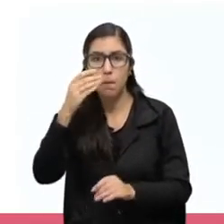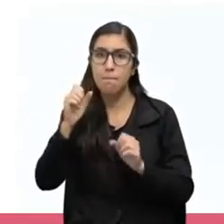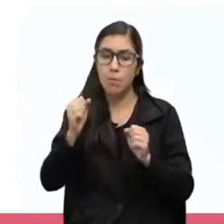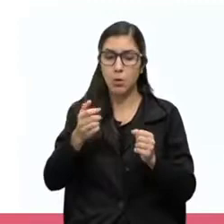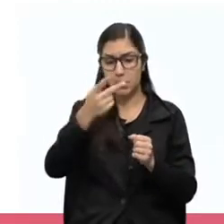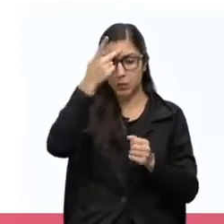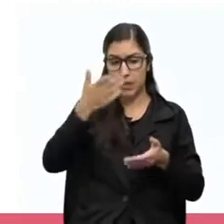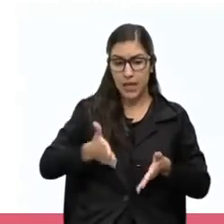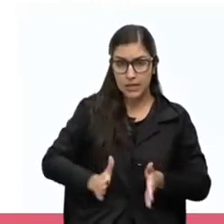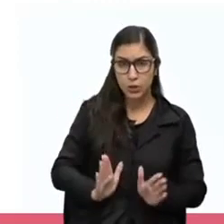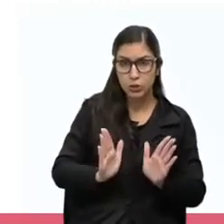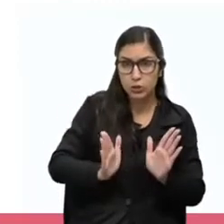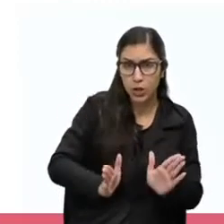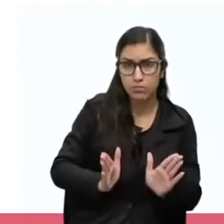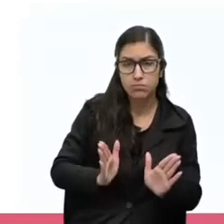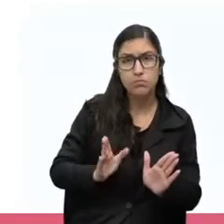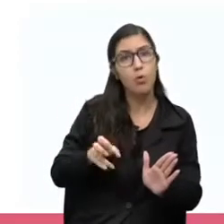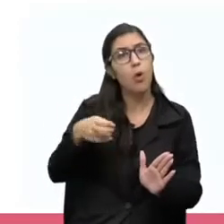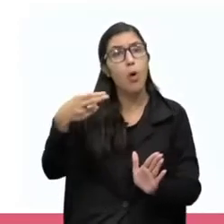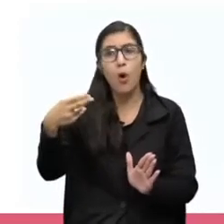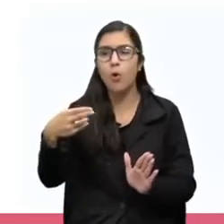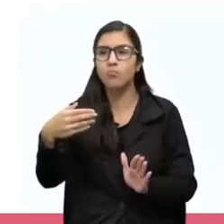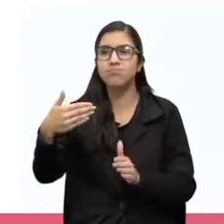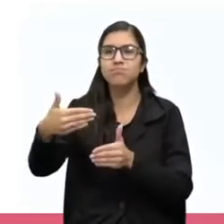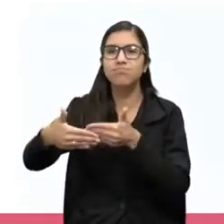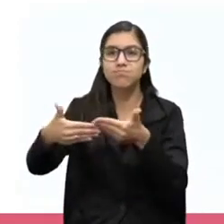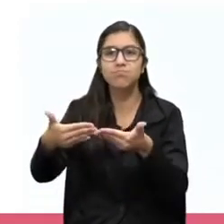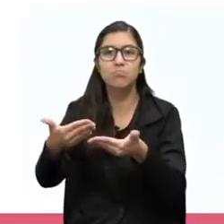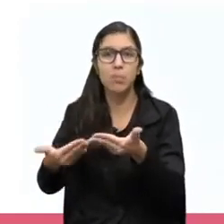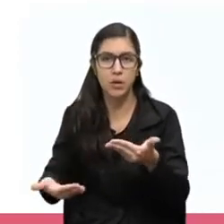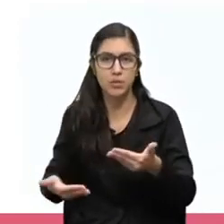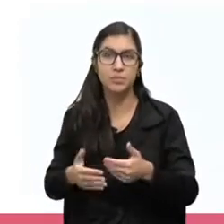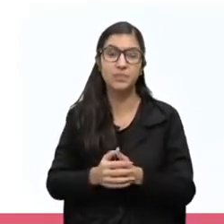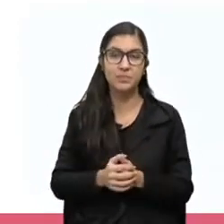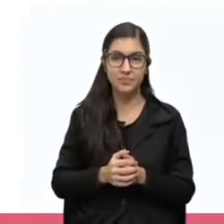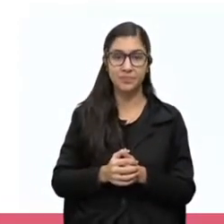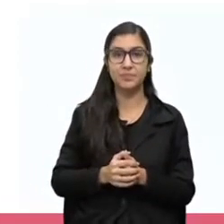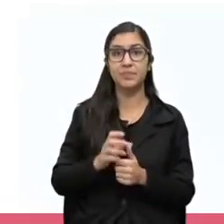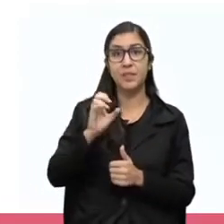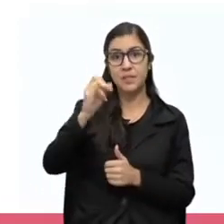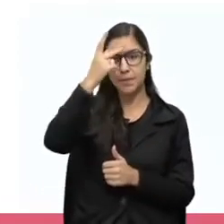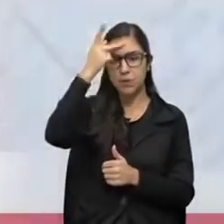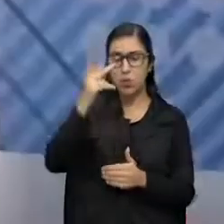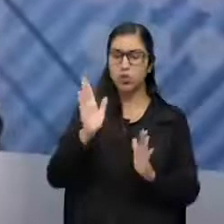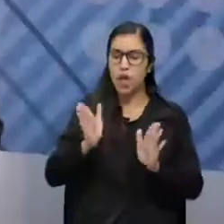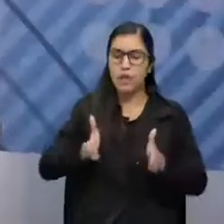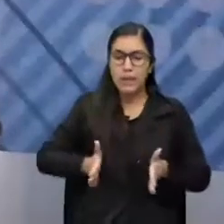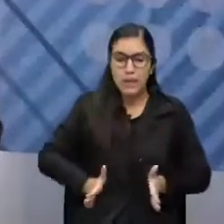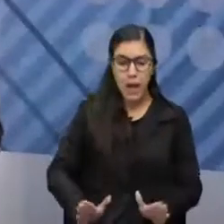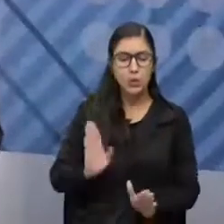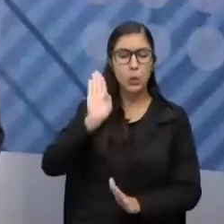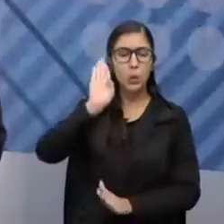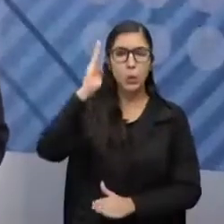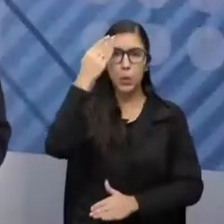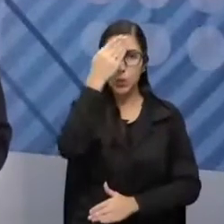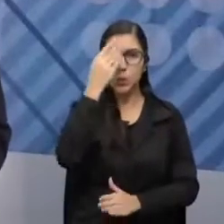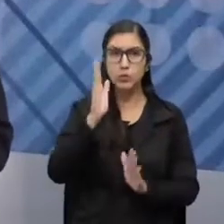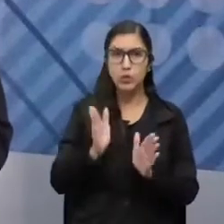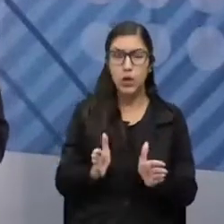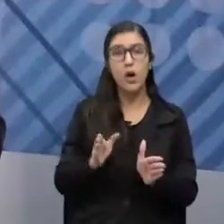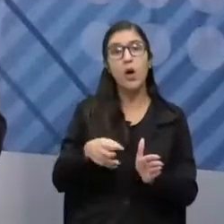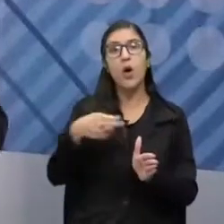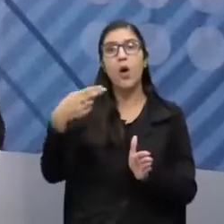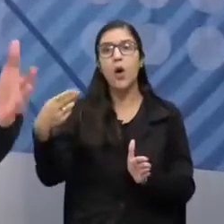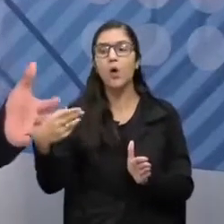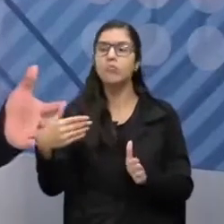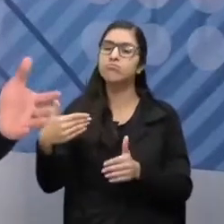ou adquirida. Isso faz toda a diferença. Se o sujeito nasceu com surdo-cegueira ou se